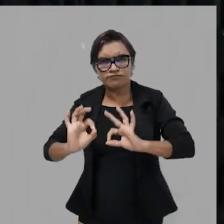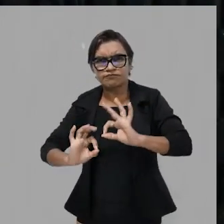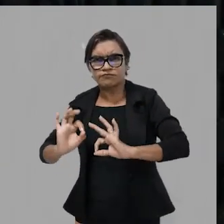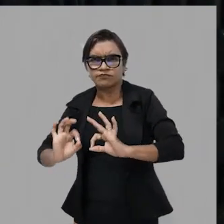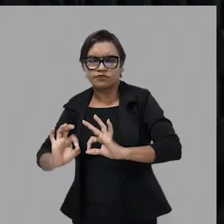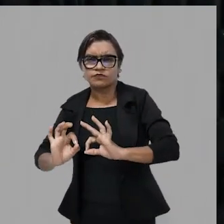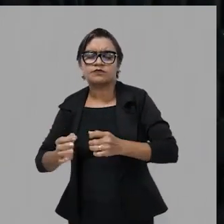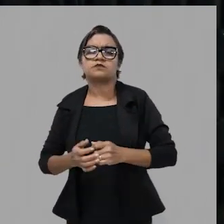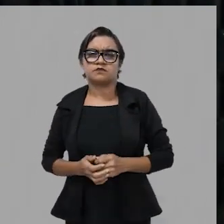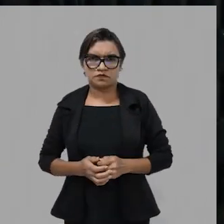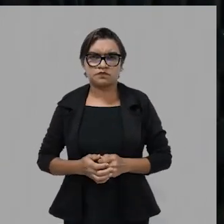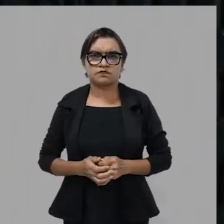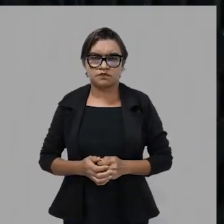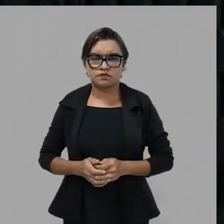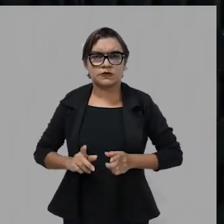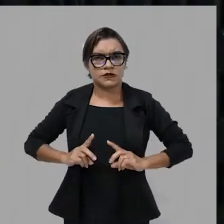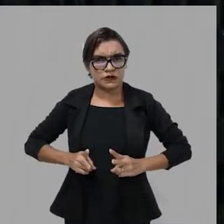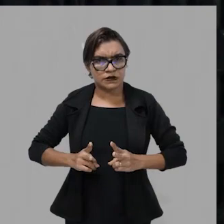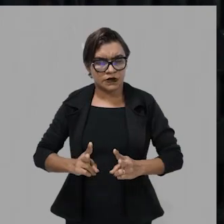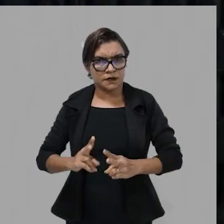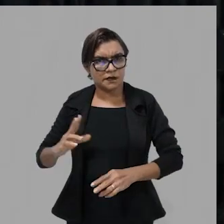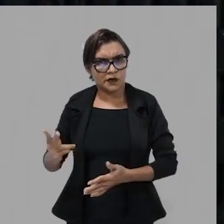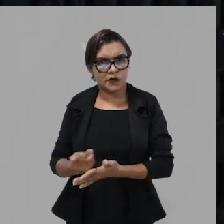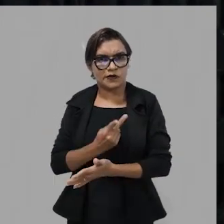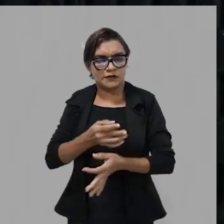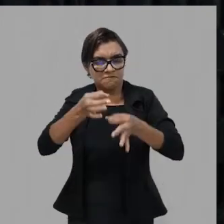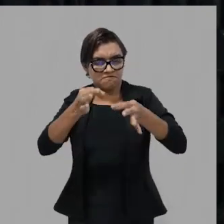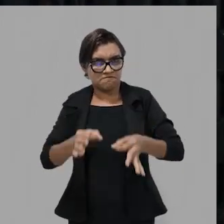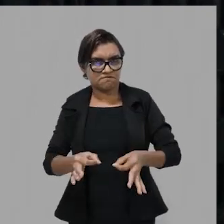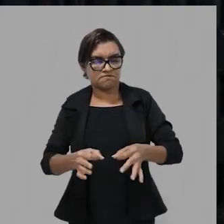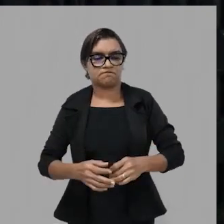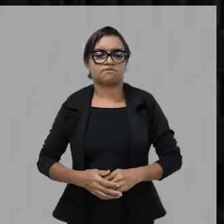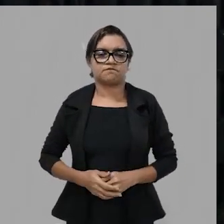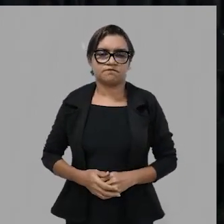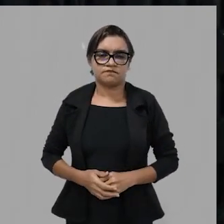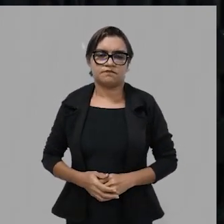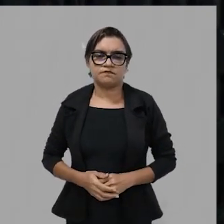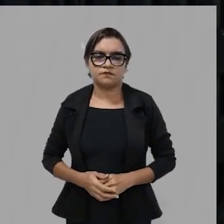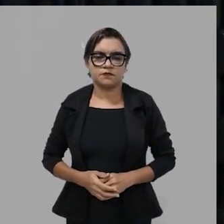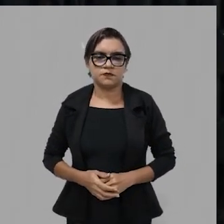todo um rigor para que ele pudesse acontecer.